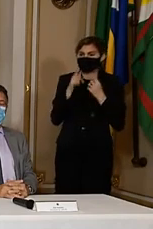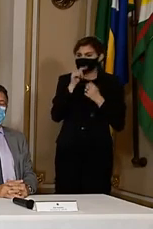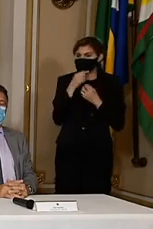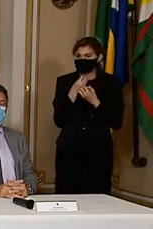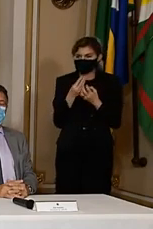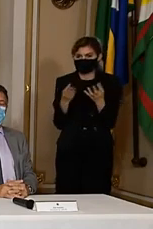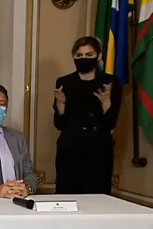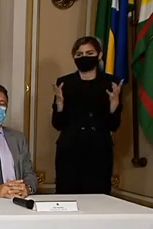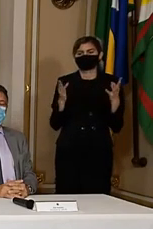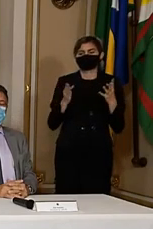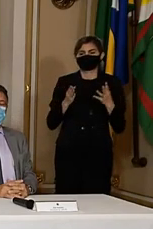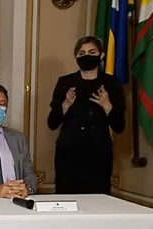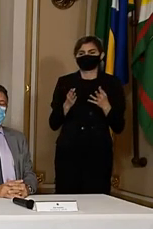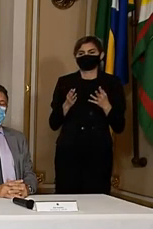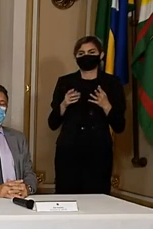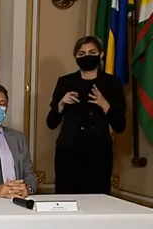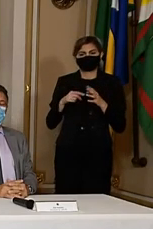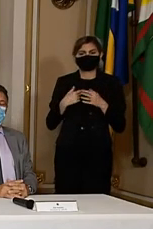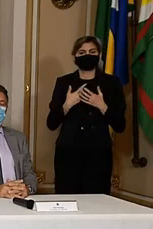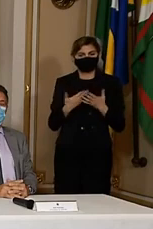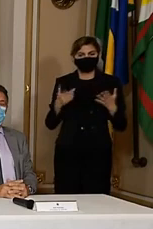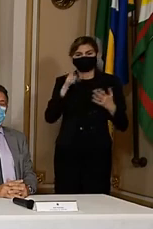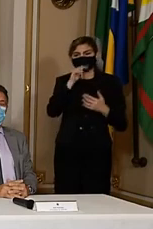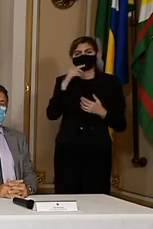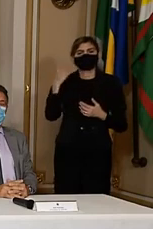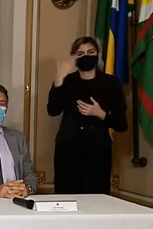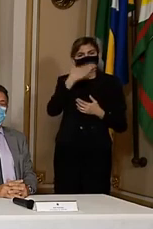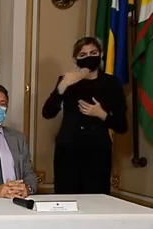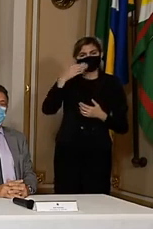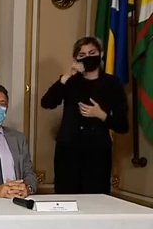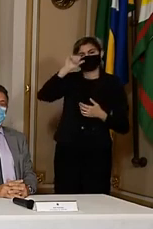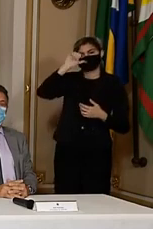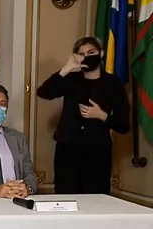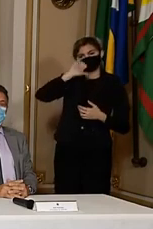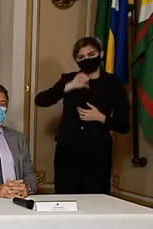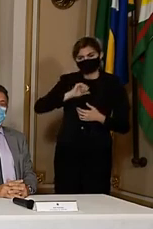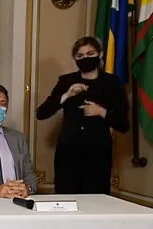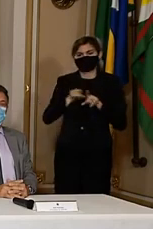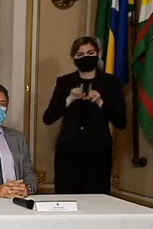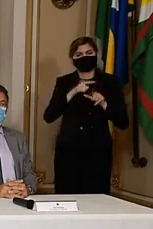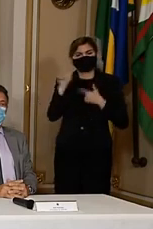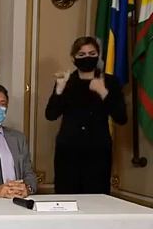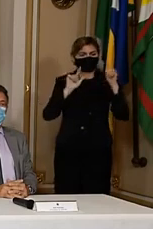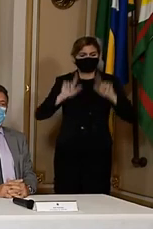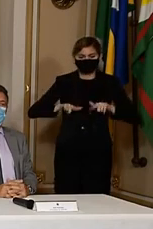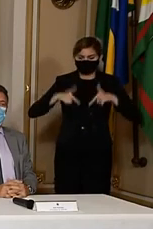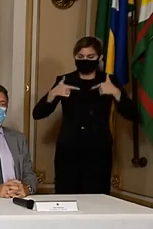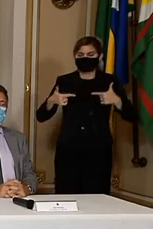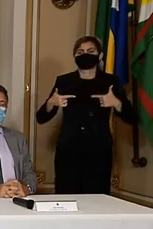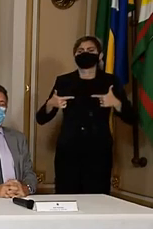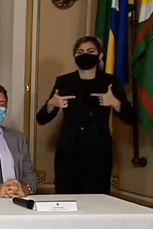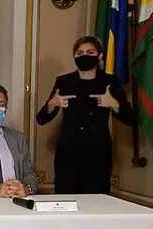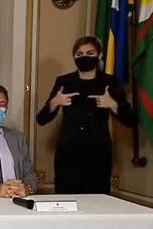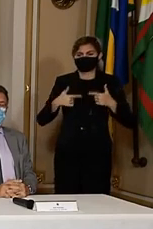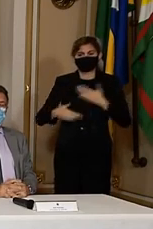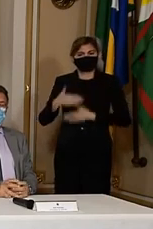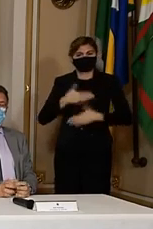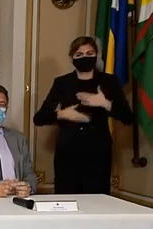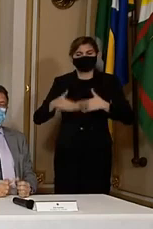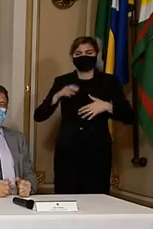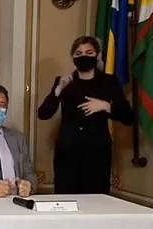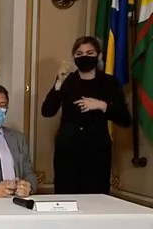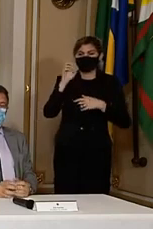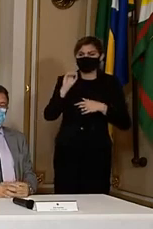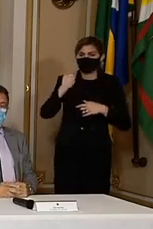para Todos o pisf e água doce e as demais ações que envolvem também os órgãos